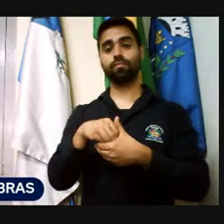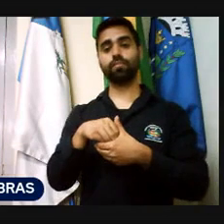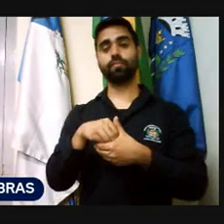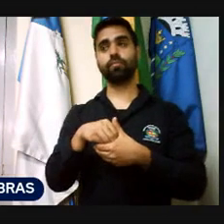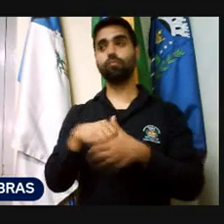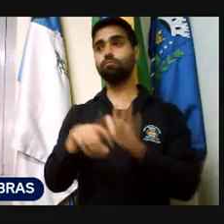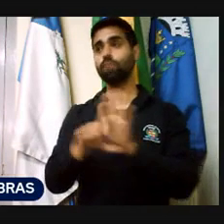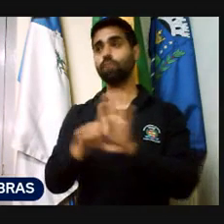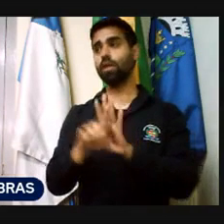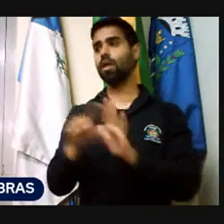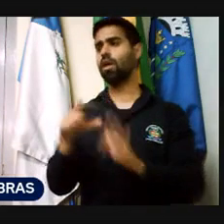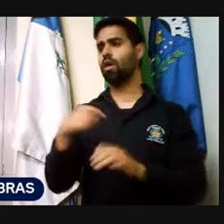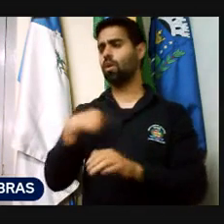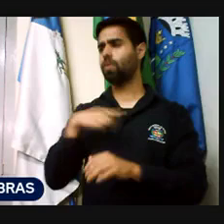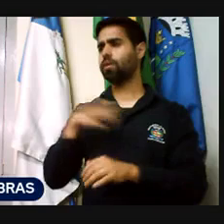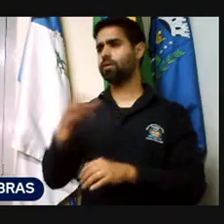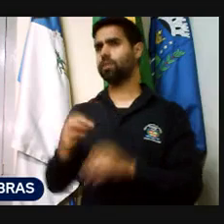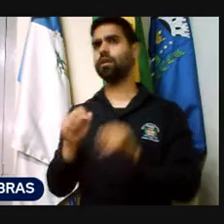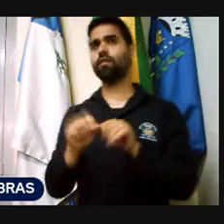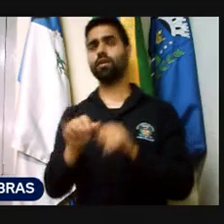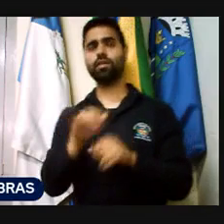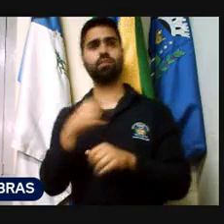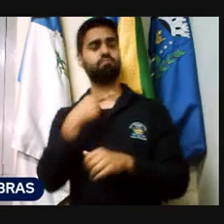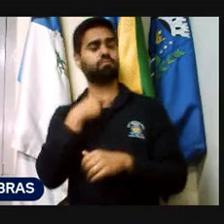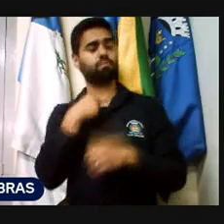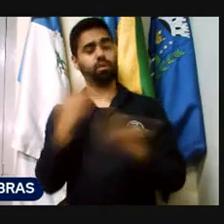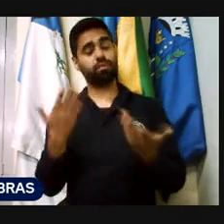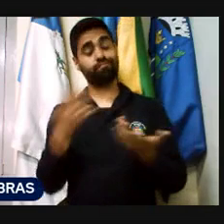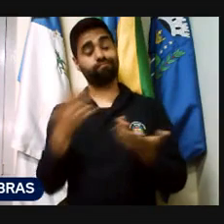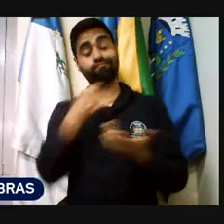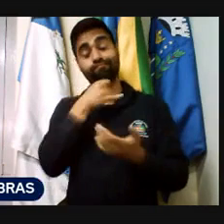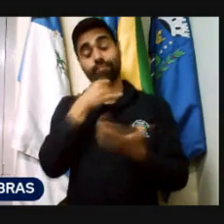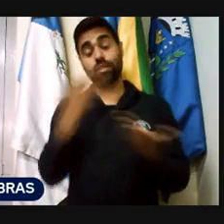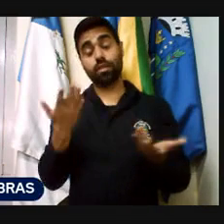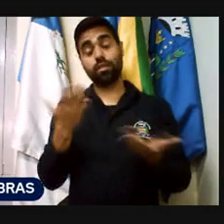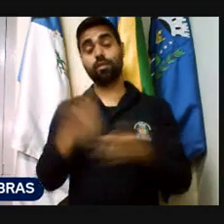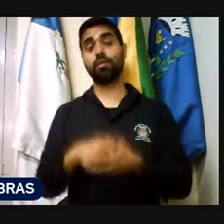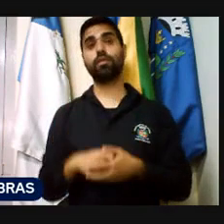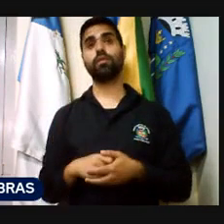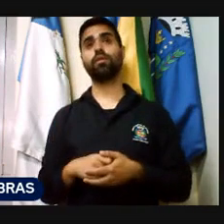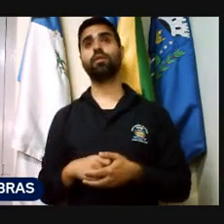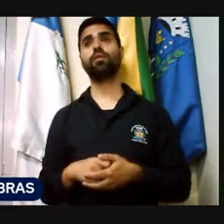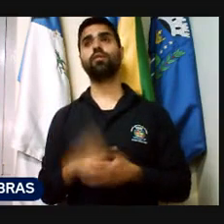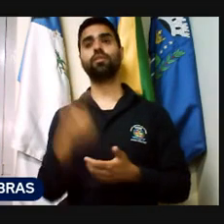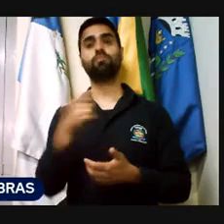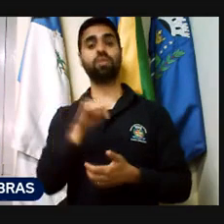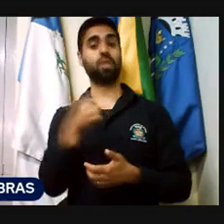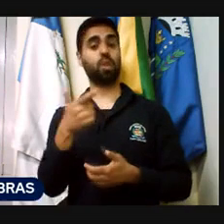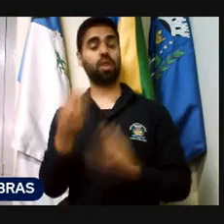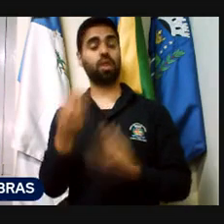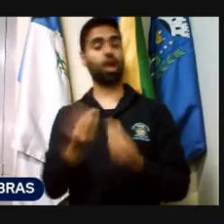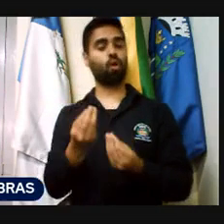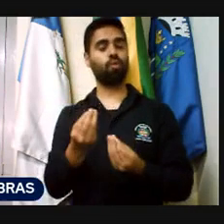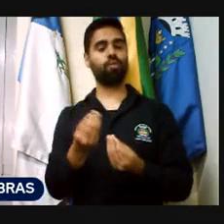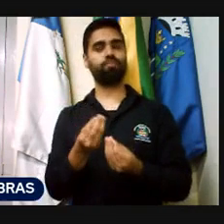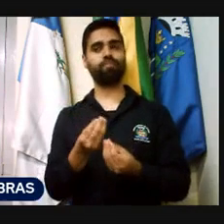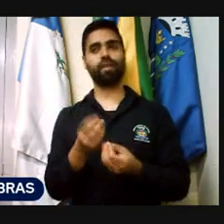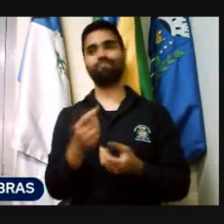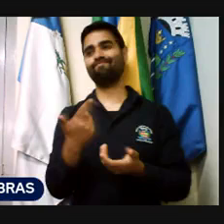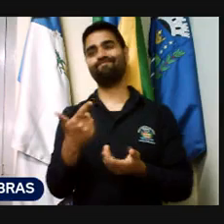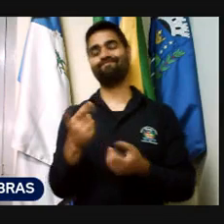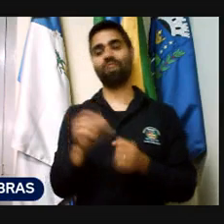eu tenho certeza que ele vai fazer. Aquilo que não puder, infelizmente, não, se não tiver jeito, ele não vai